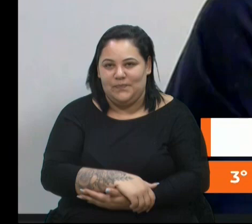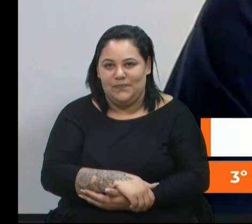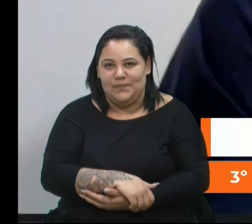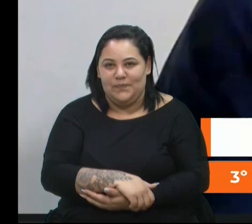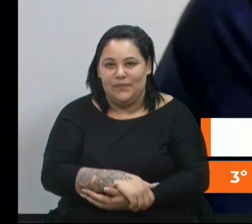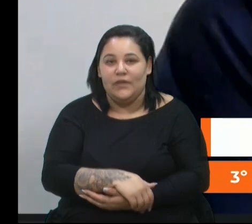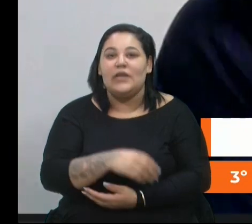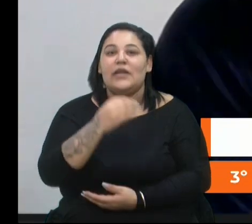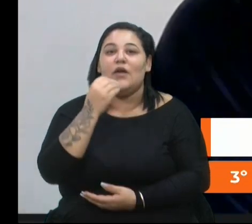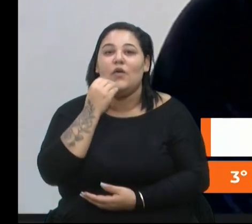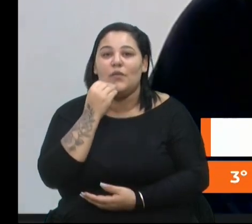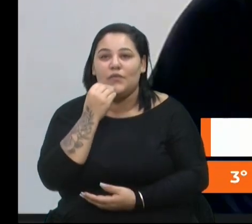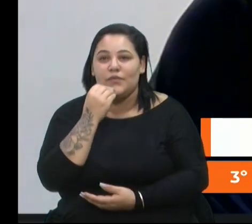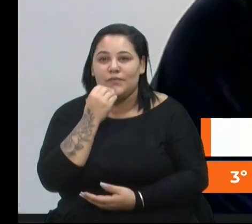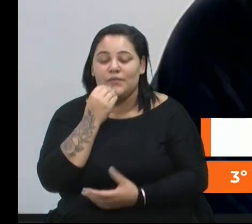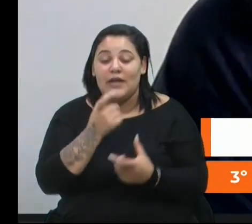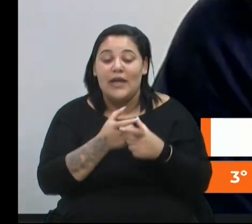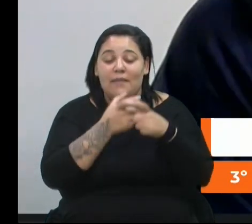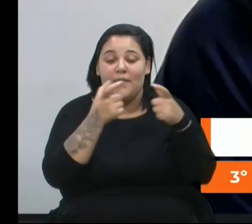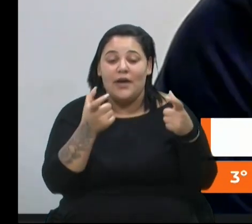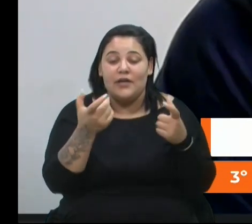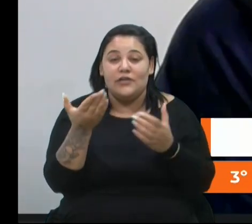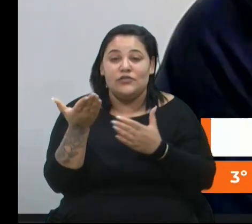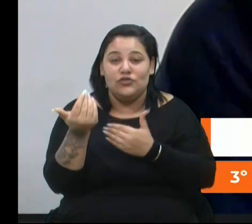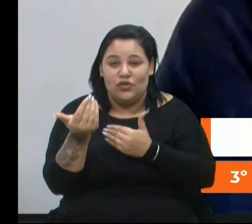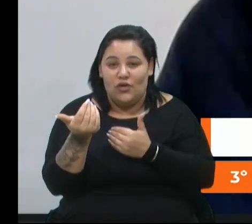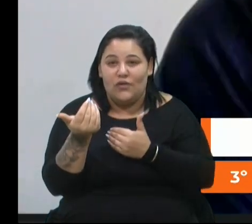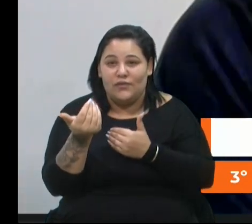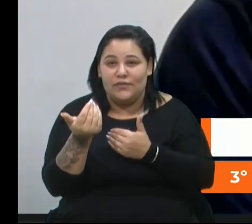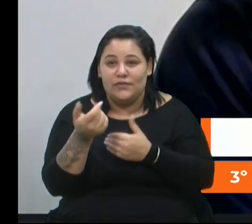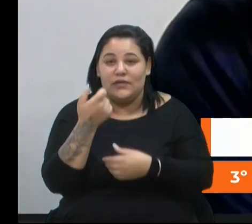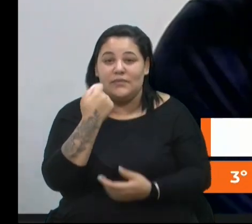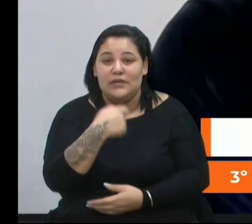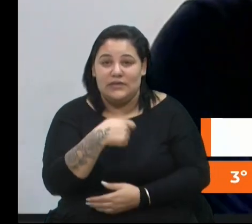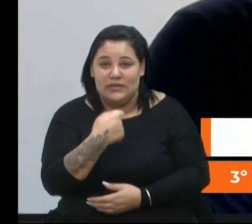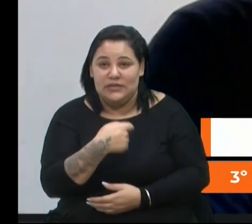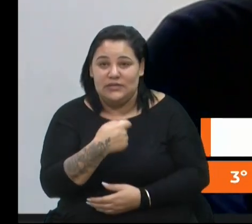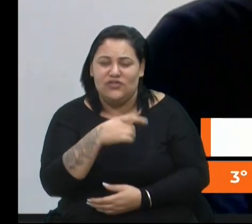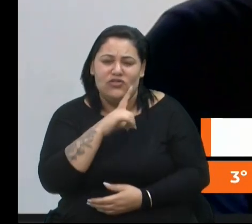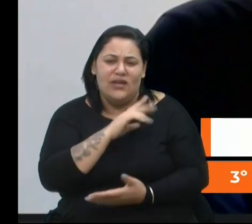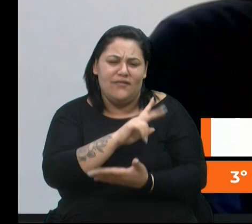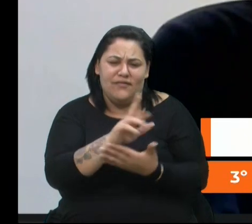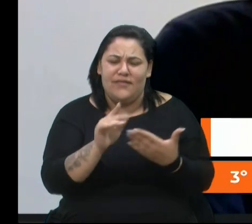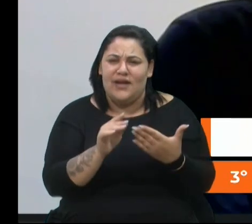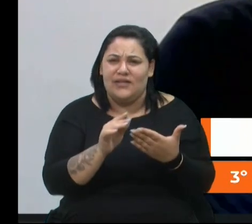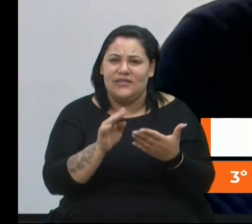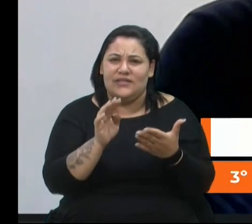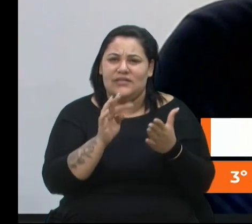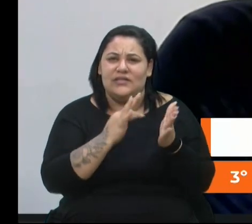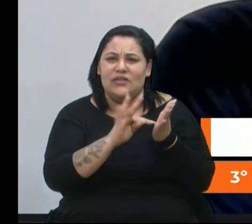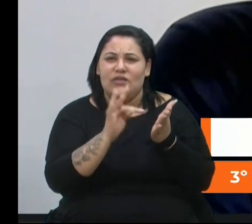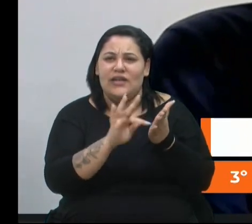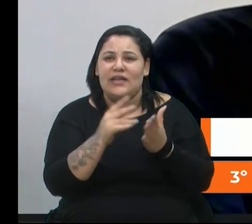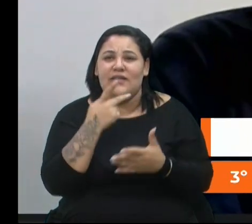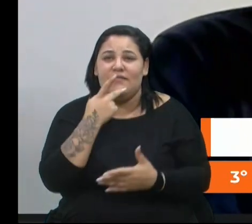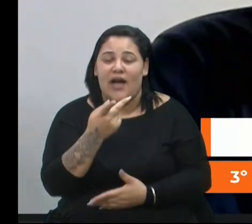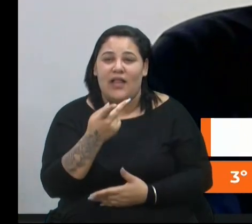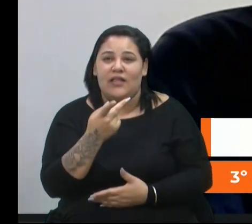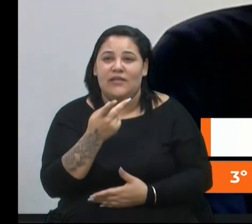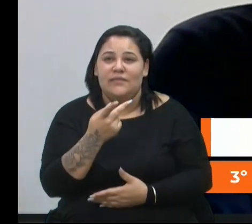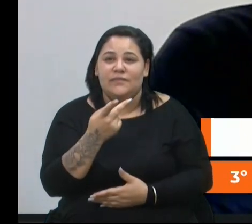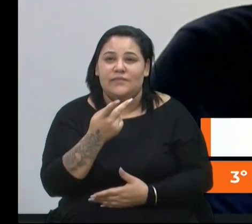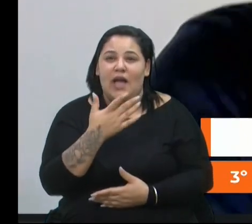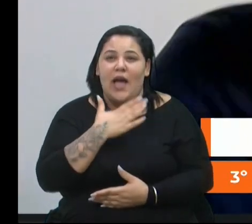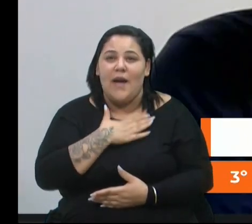E é óbvio que a maioria desses jovens que vão precisar, a gente tem várias teorias que falam de superdotação. A